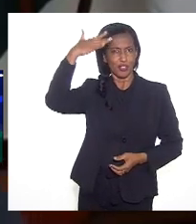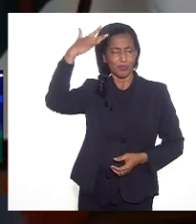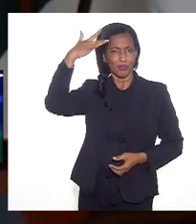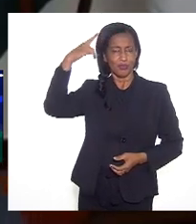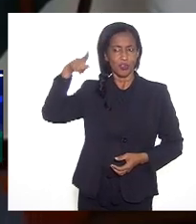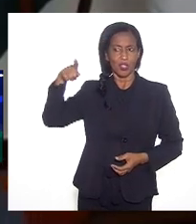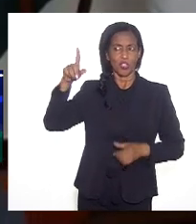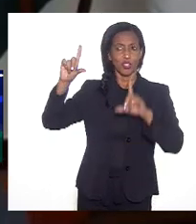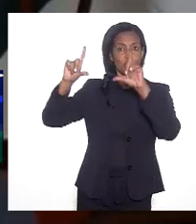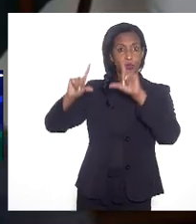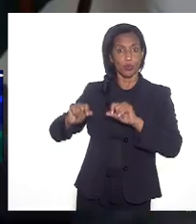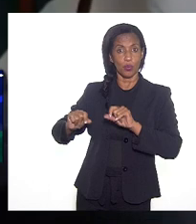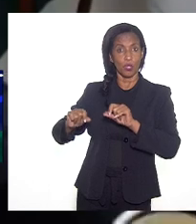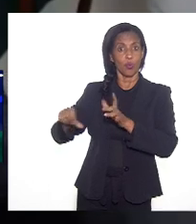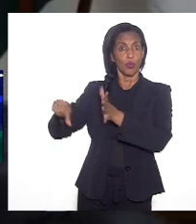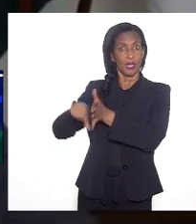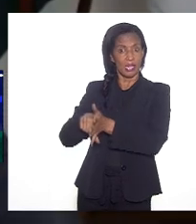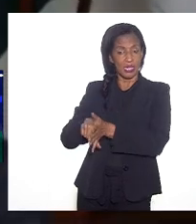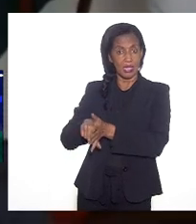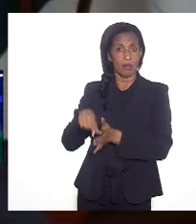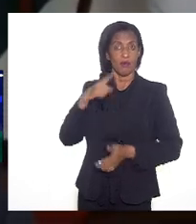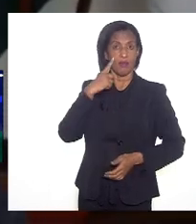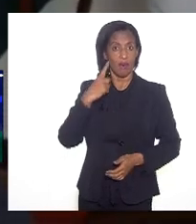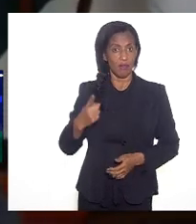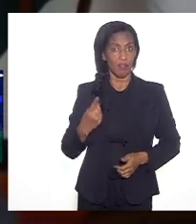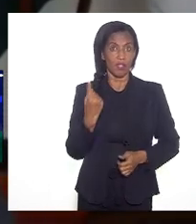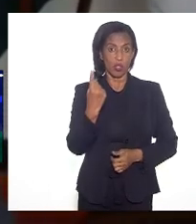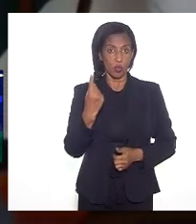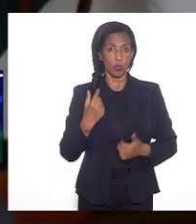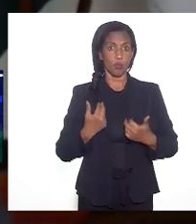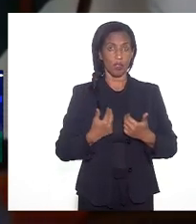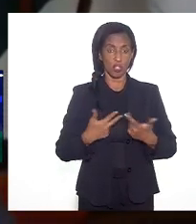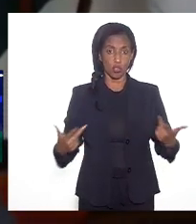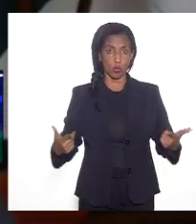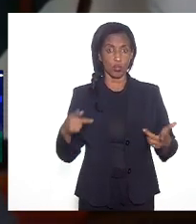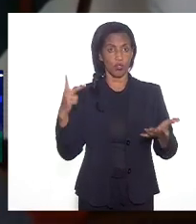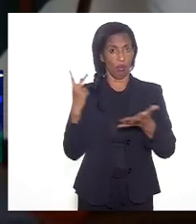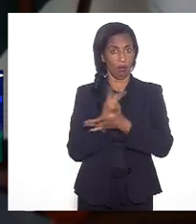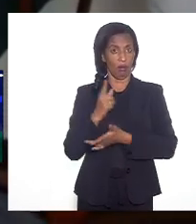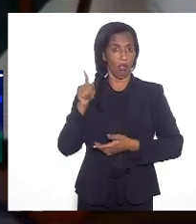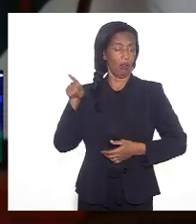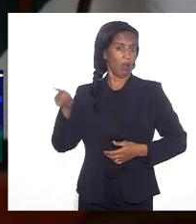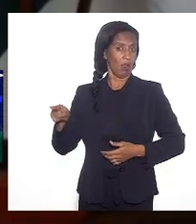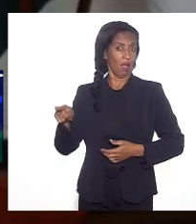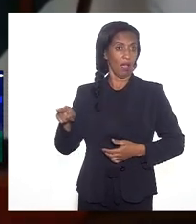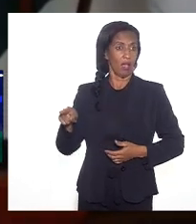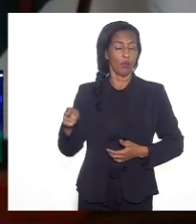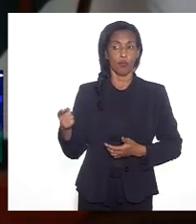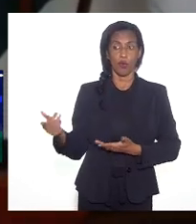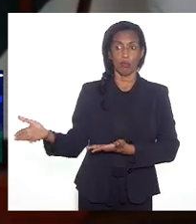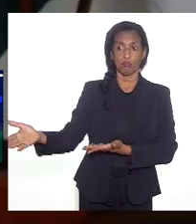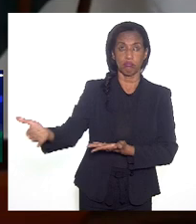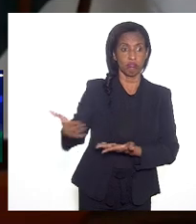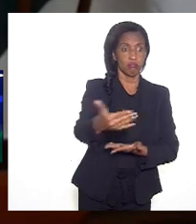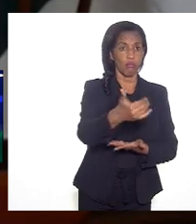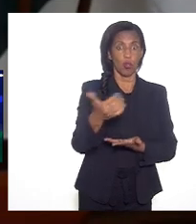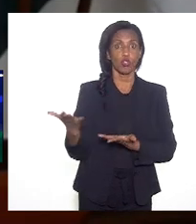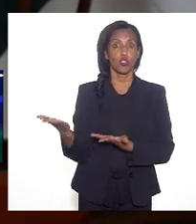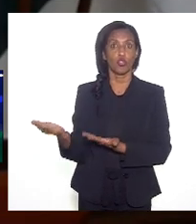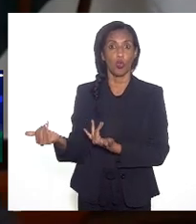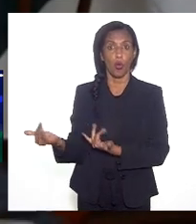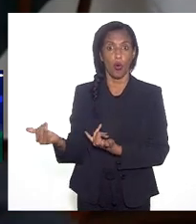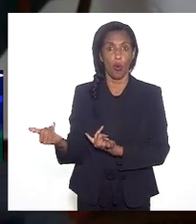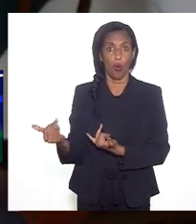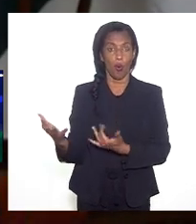cidade de Juarez, vai ver que uma das coisas que o governo mexicano fez foi pegar os jovens